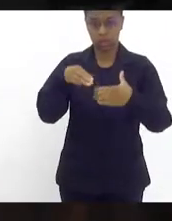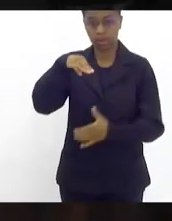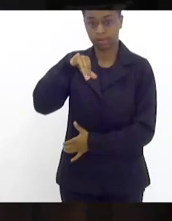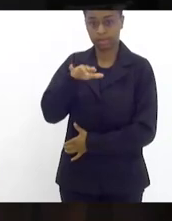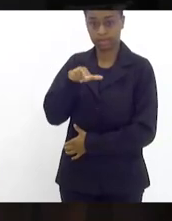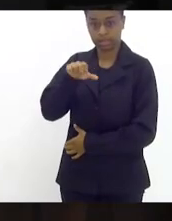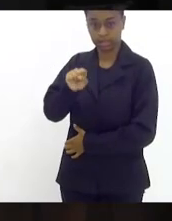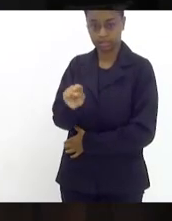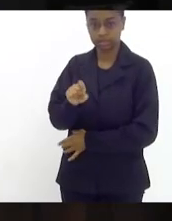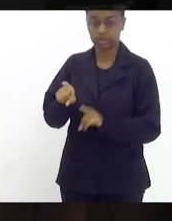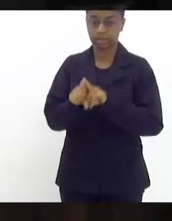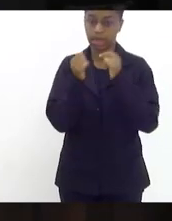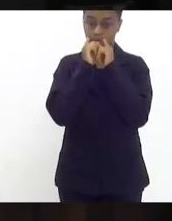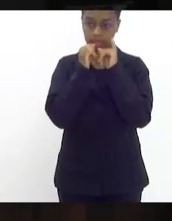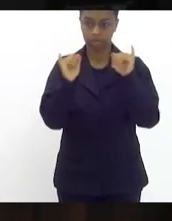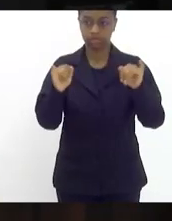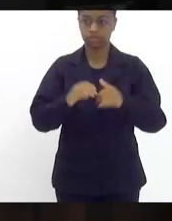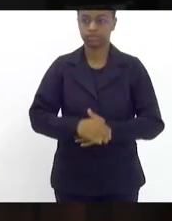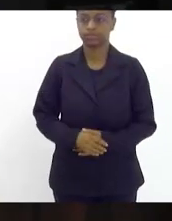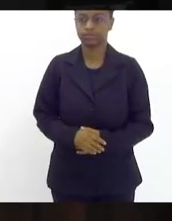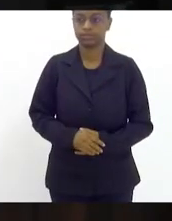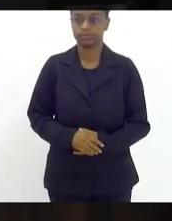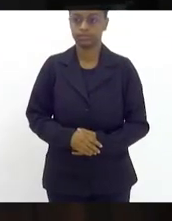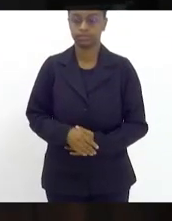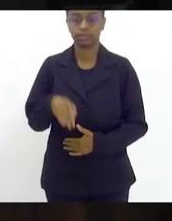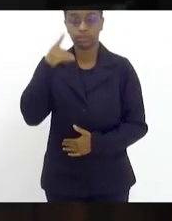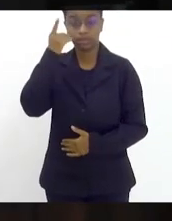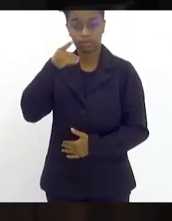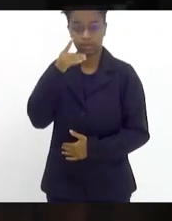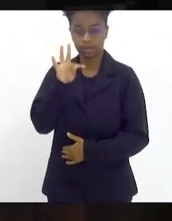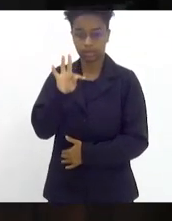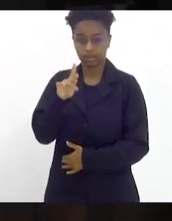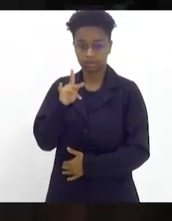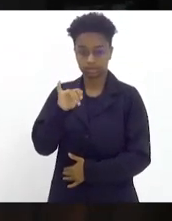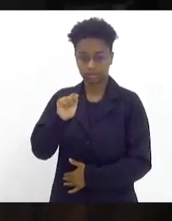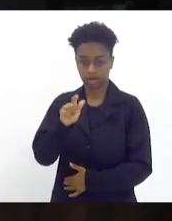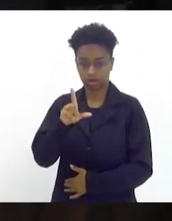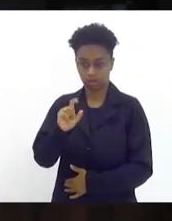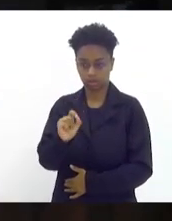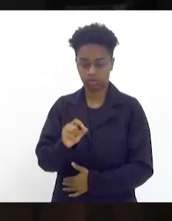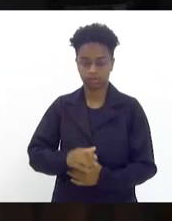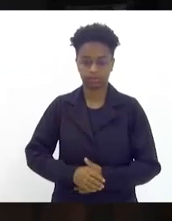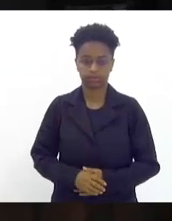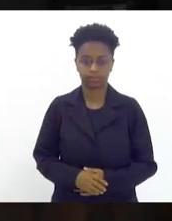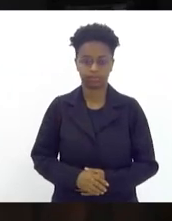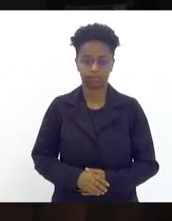e energia Deputado Tiago Rangel